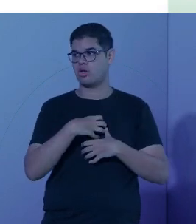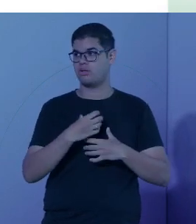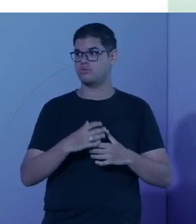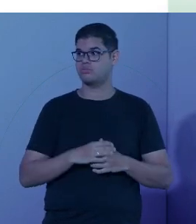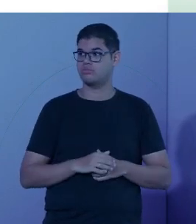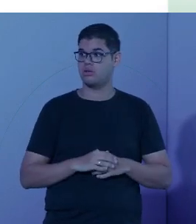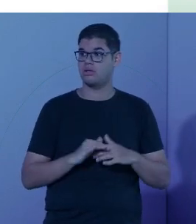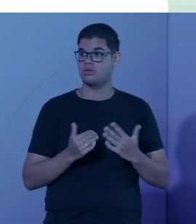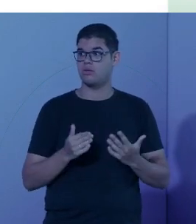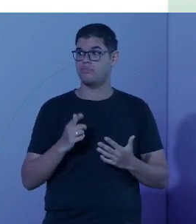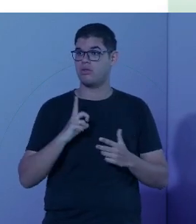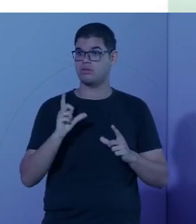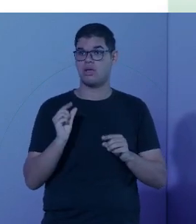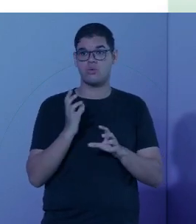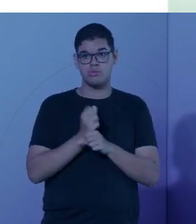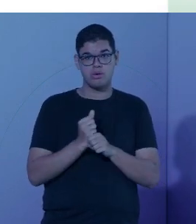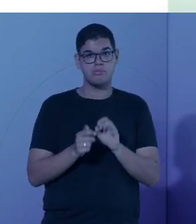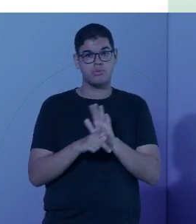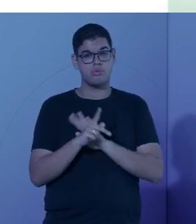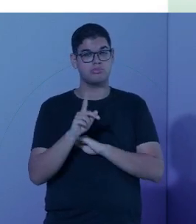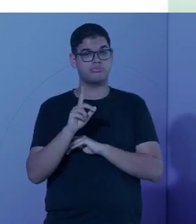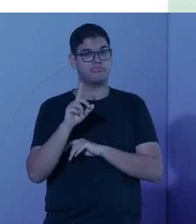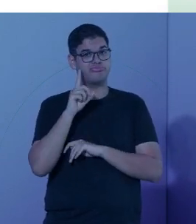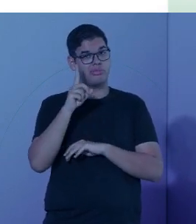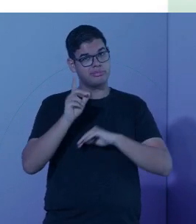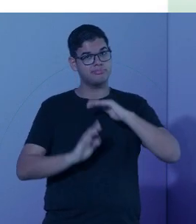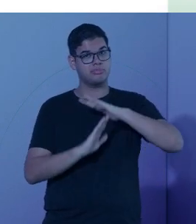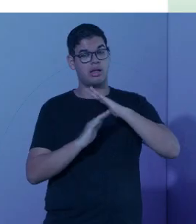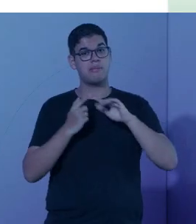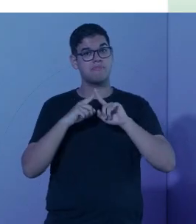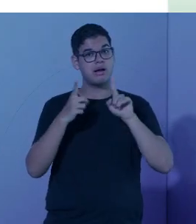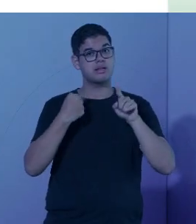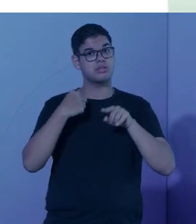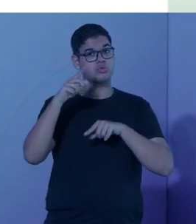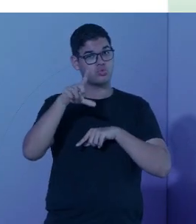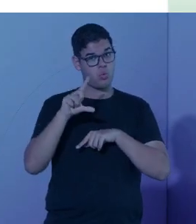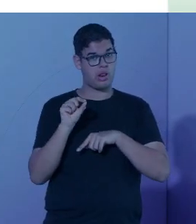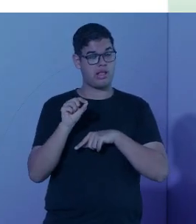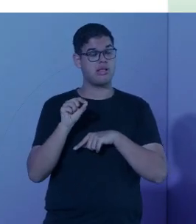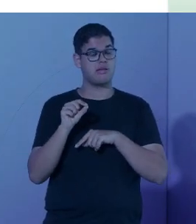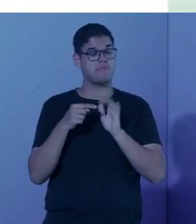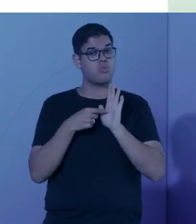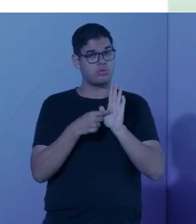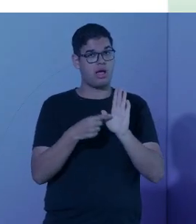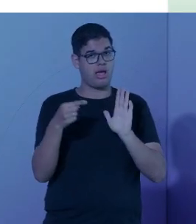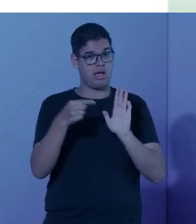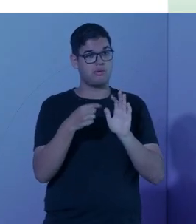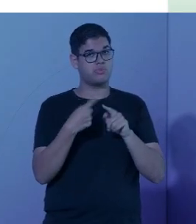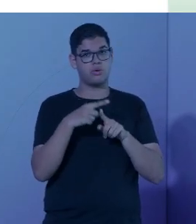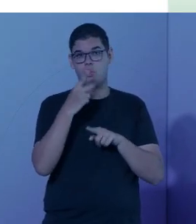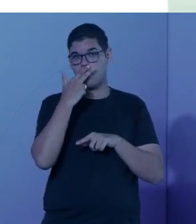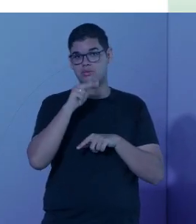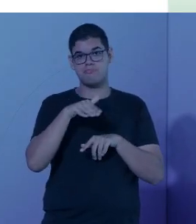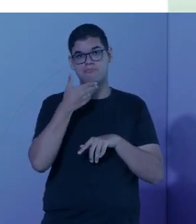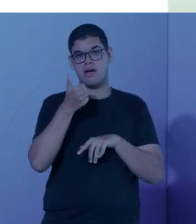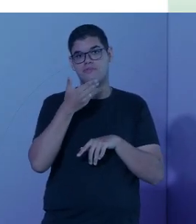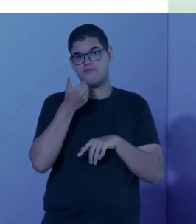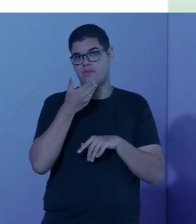essa contabilização de prazo, mas eu escolhi contabilizar dessa forma que eu vou mostrar para vocês.